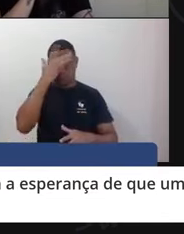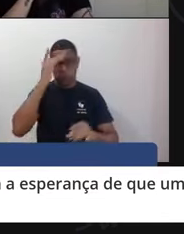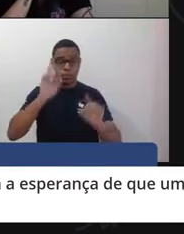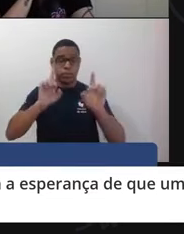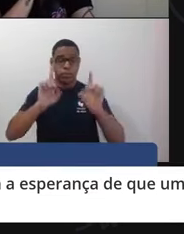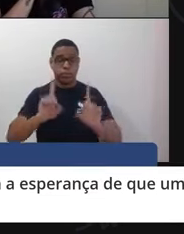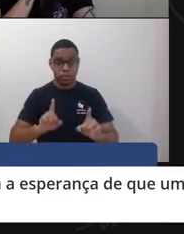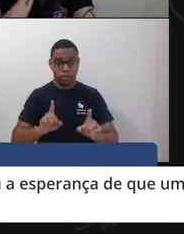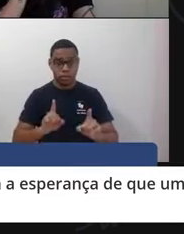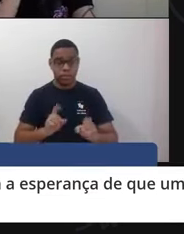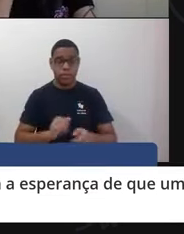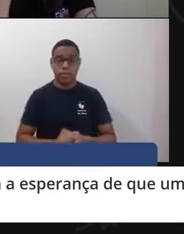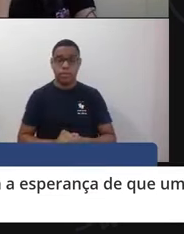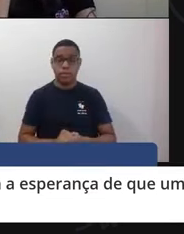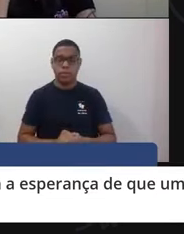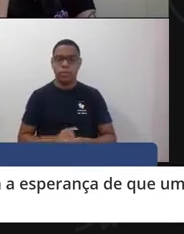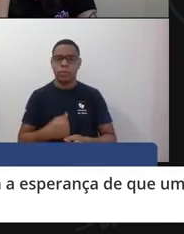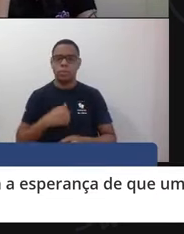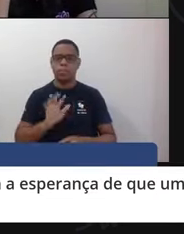de uma forma mais,